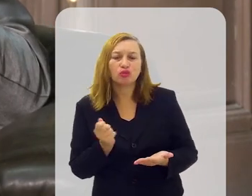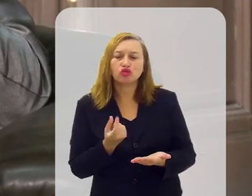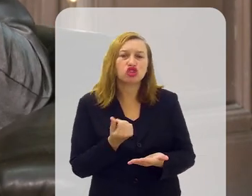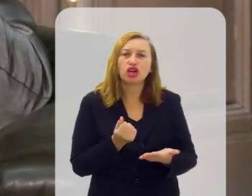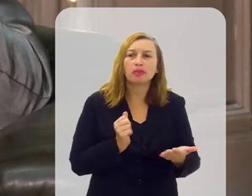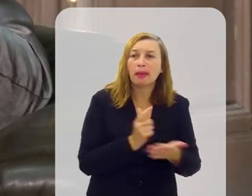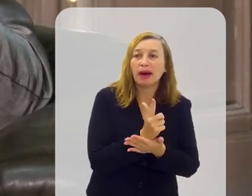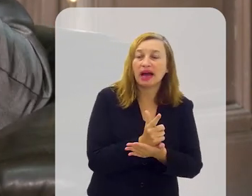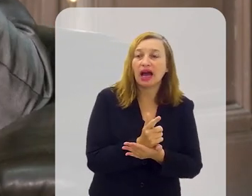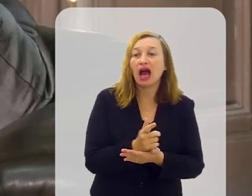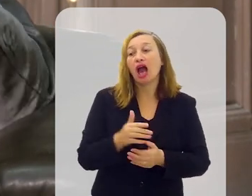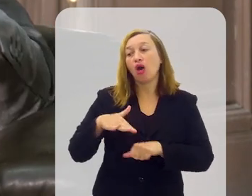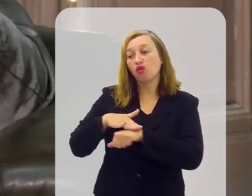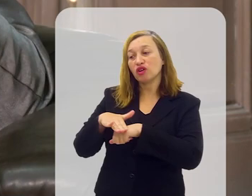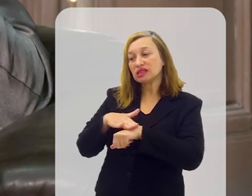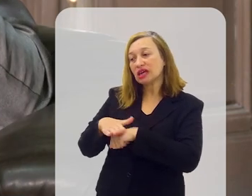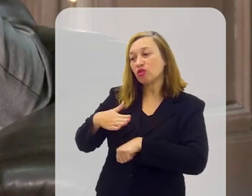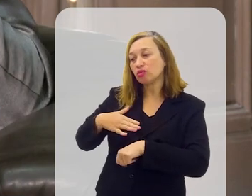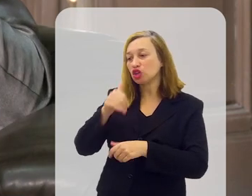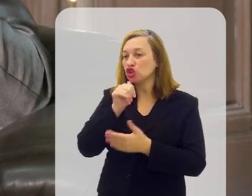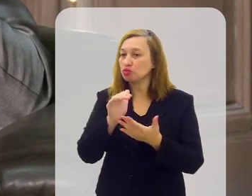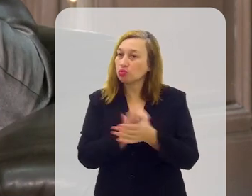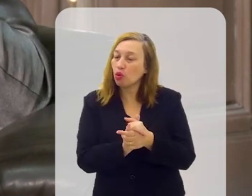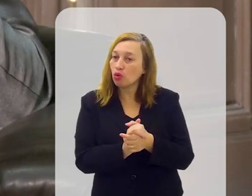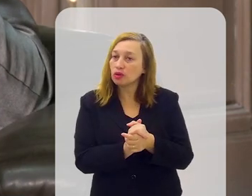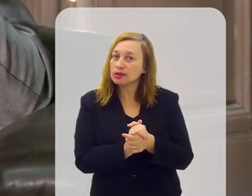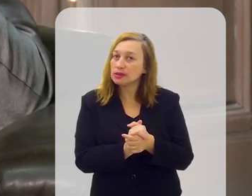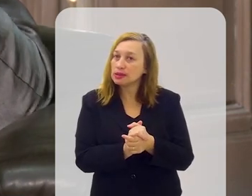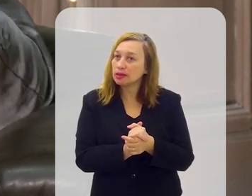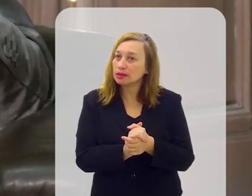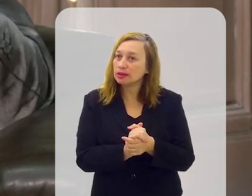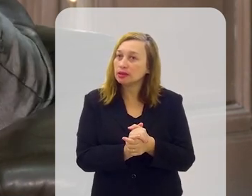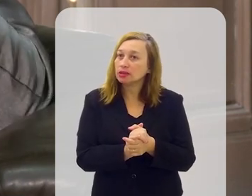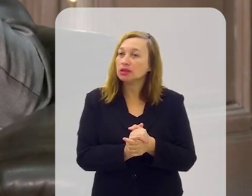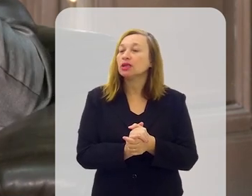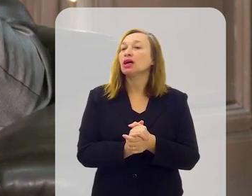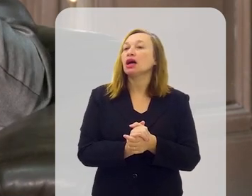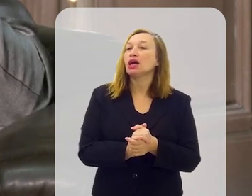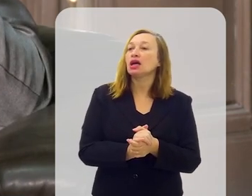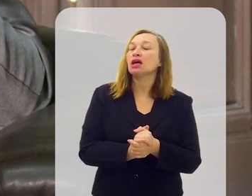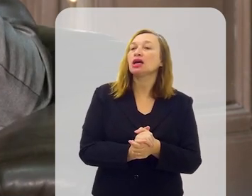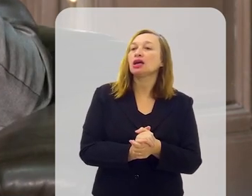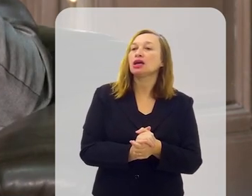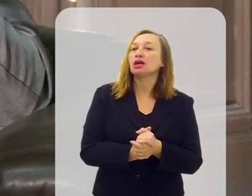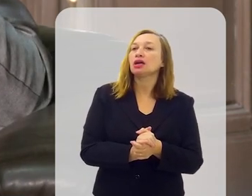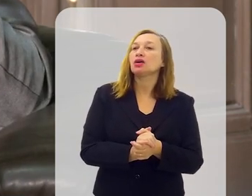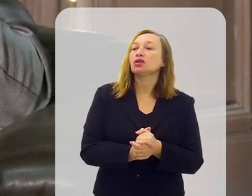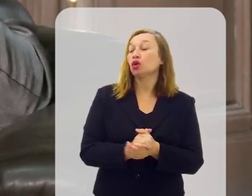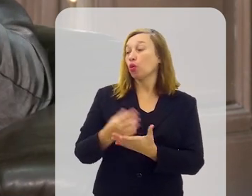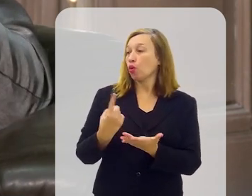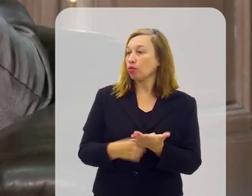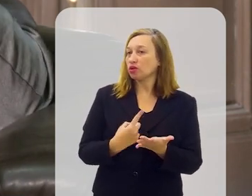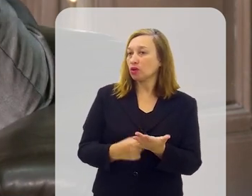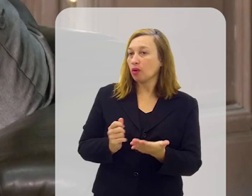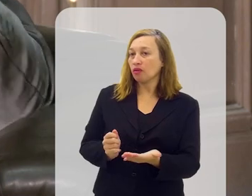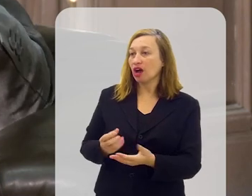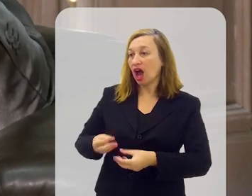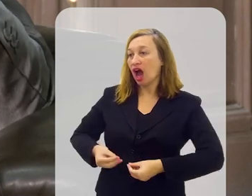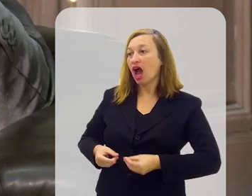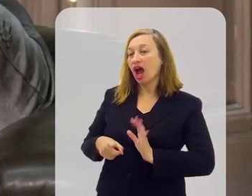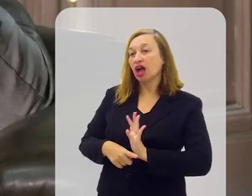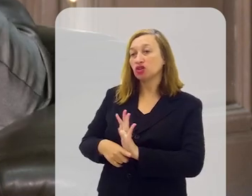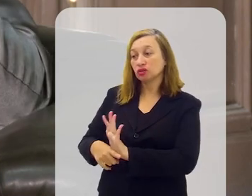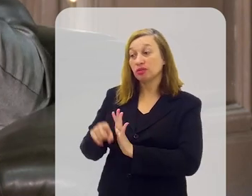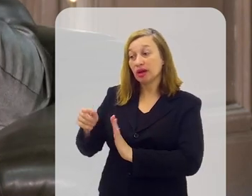falei assim, não, cara, vou te ajudar. Conversei com minha esposa. Minha esposa, nós vimos o que ele devia. E entramos num acordo, pagamos